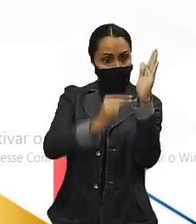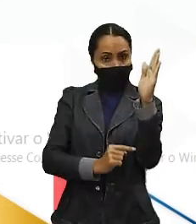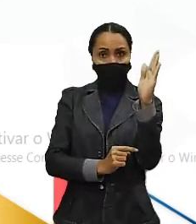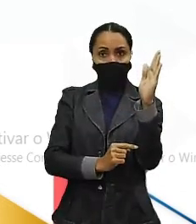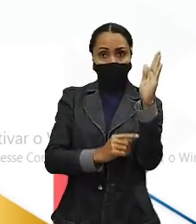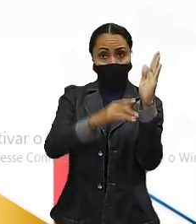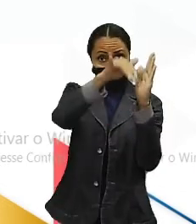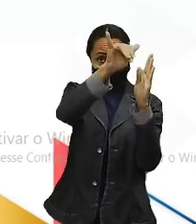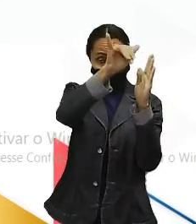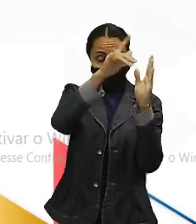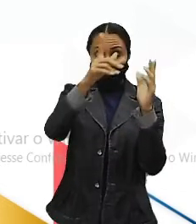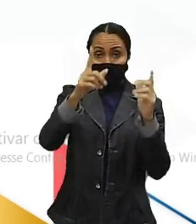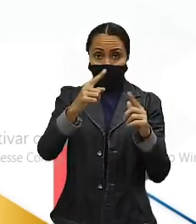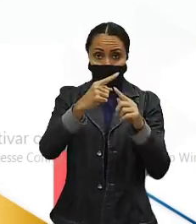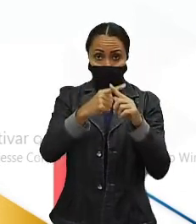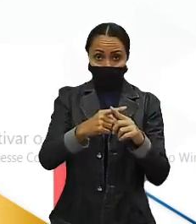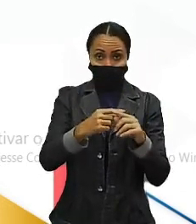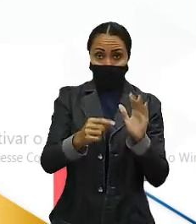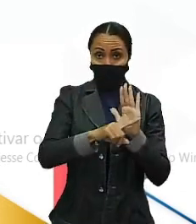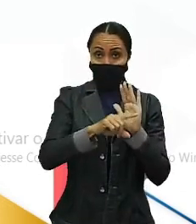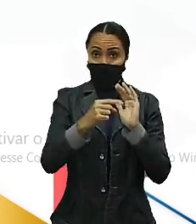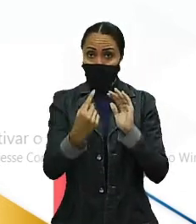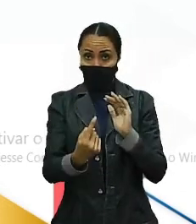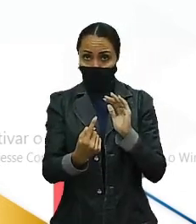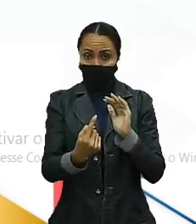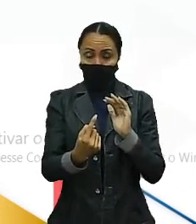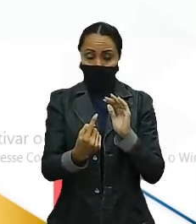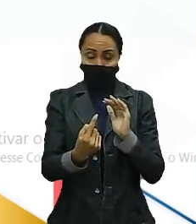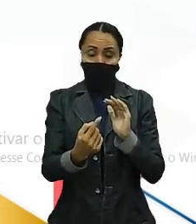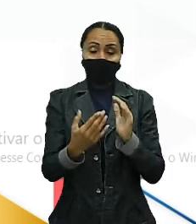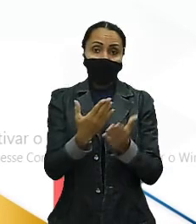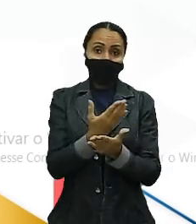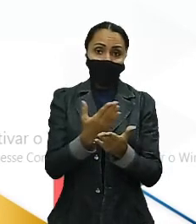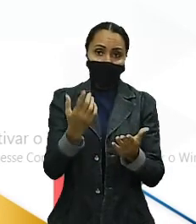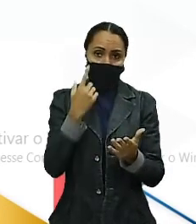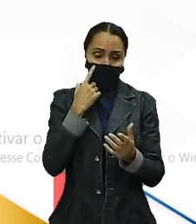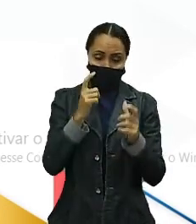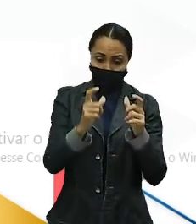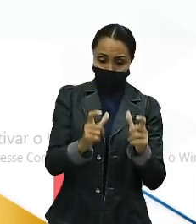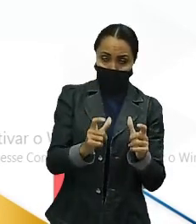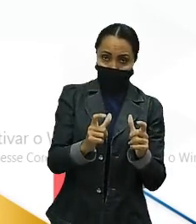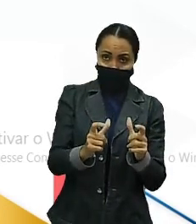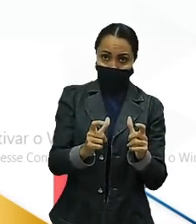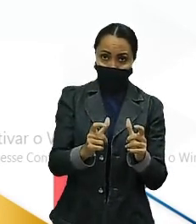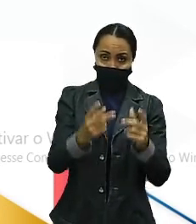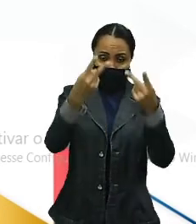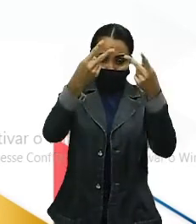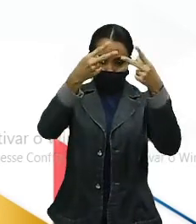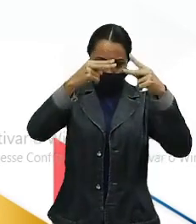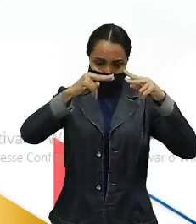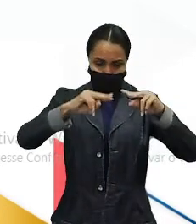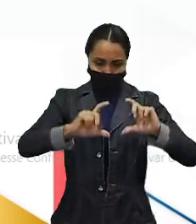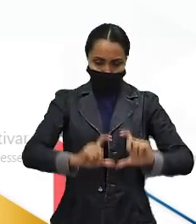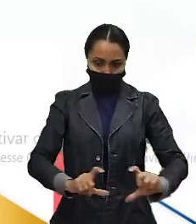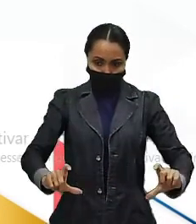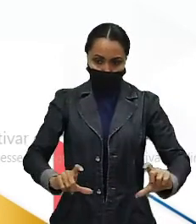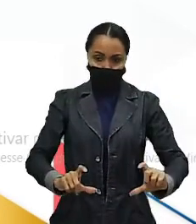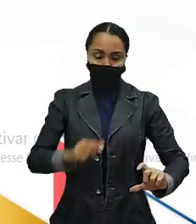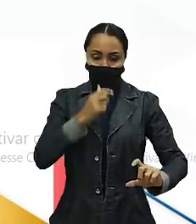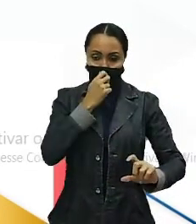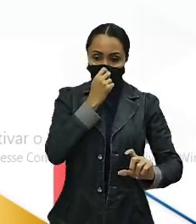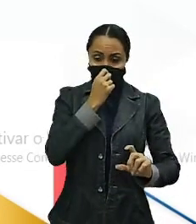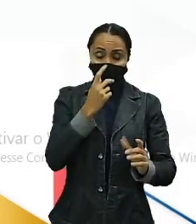se eu multiplicar, por exemplo, por -1, eu vou tirar ele dessa localização superior, ele vem para inferior. A mesma coisa